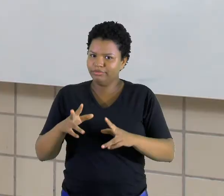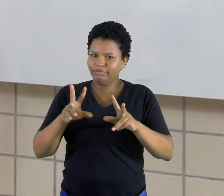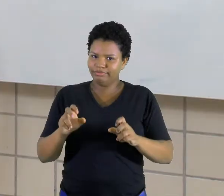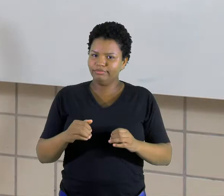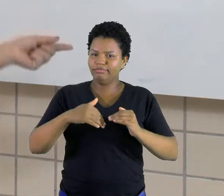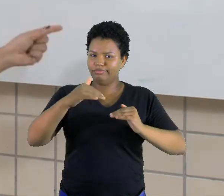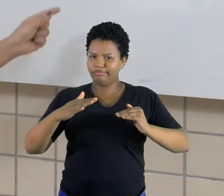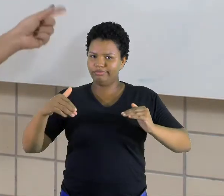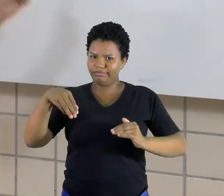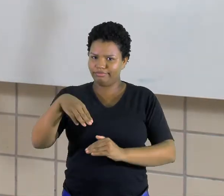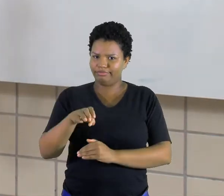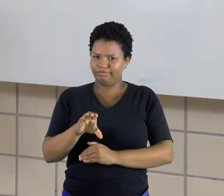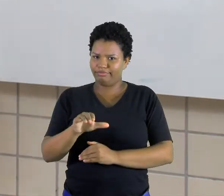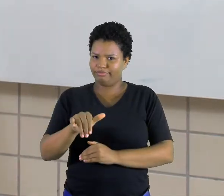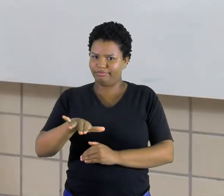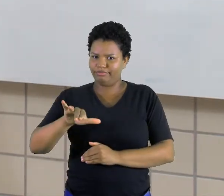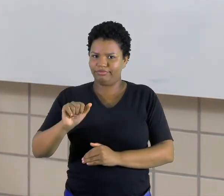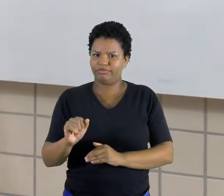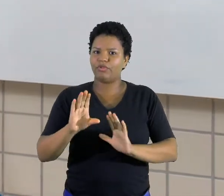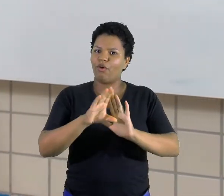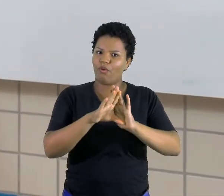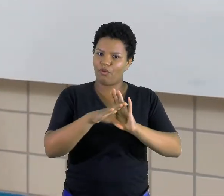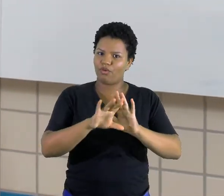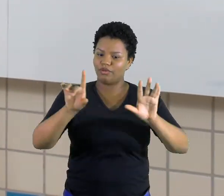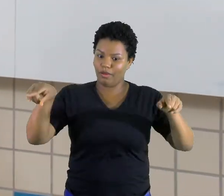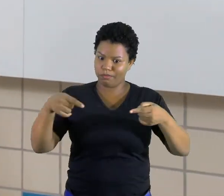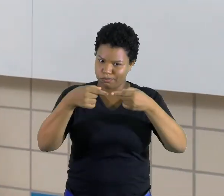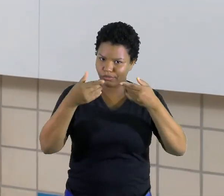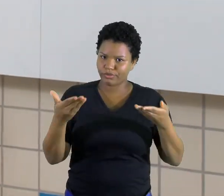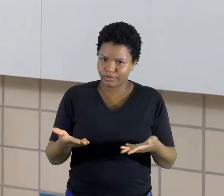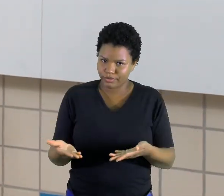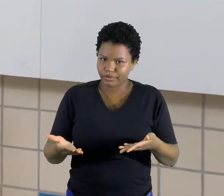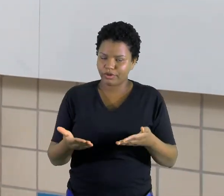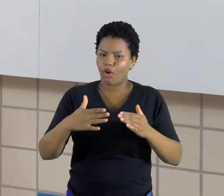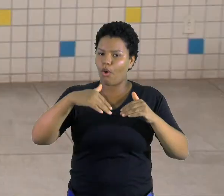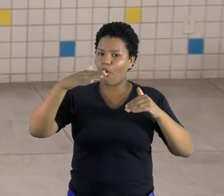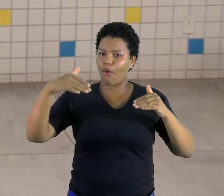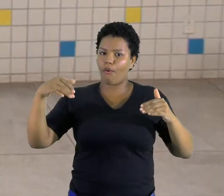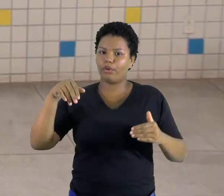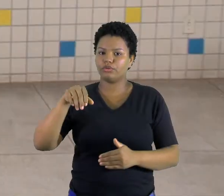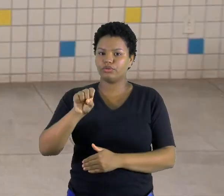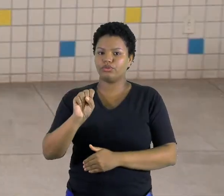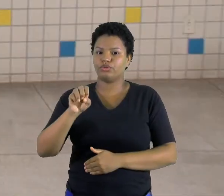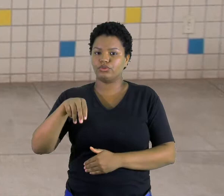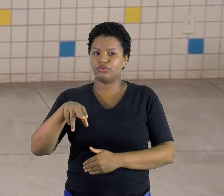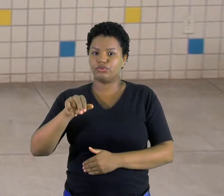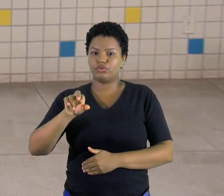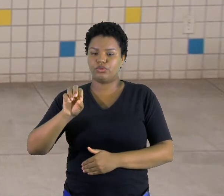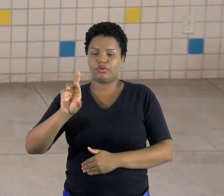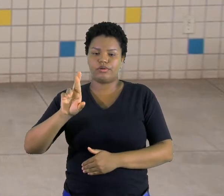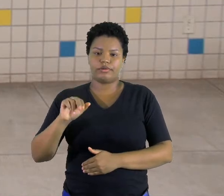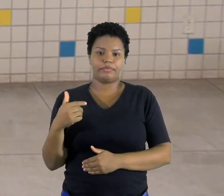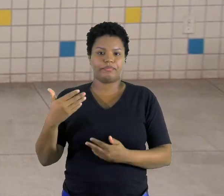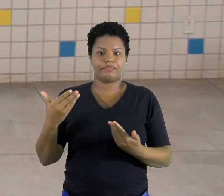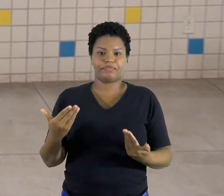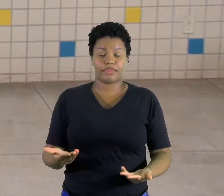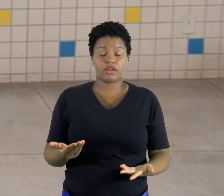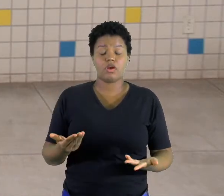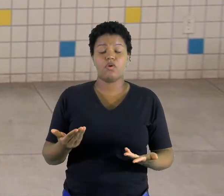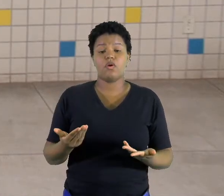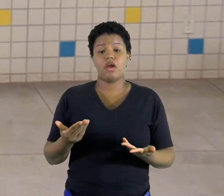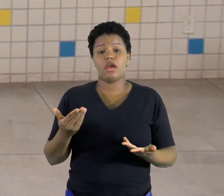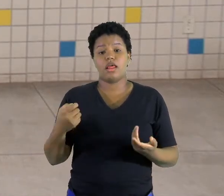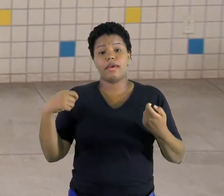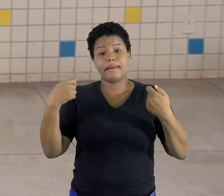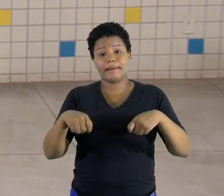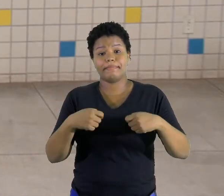o conceito de onda mecânica se aplica aqui agora. O que é uma onda sonora, tá? Dessa forma, elas necessitam de um